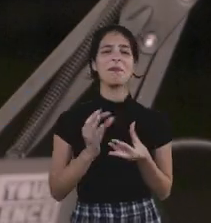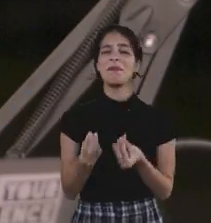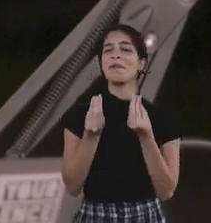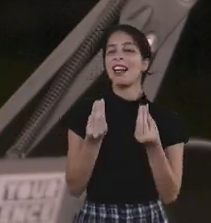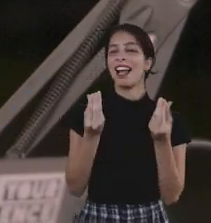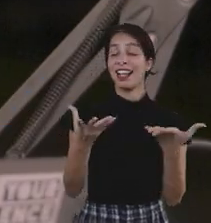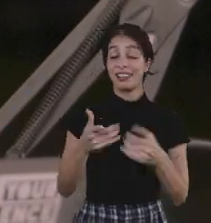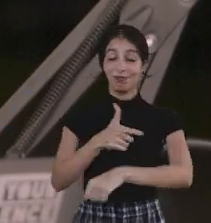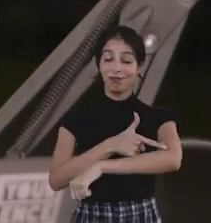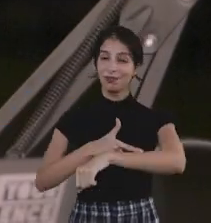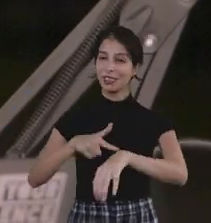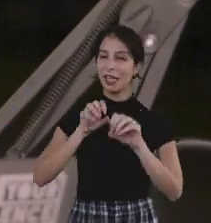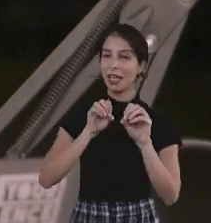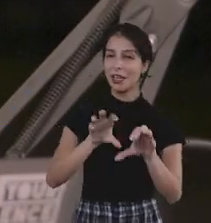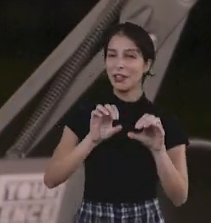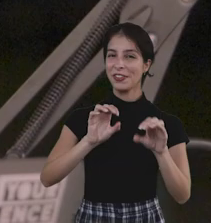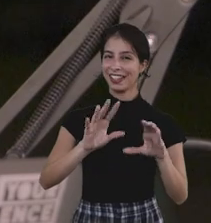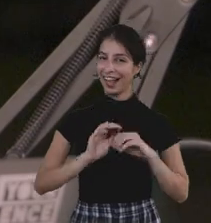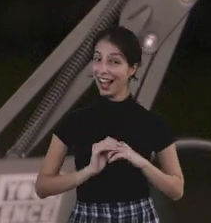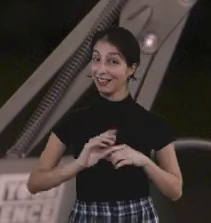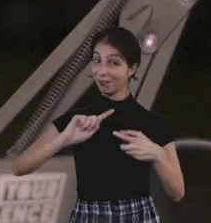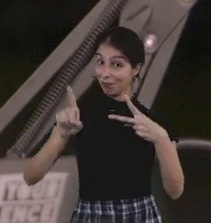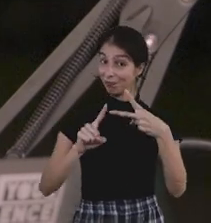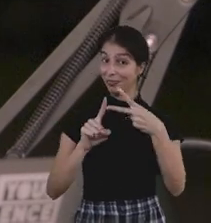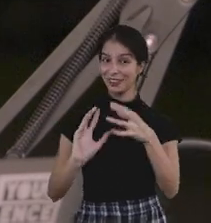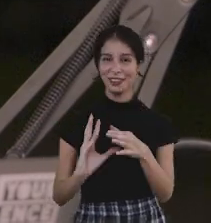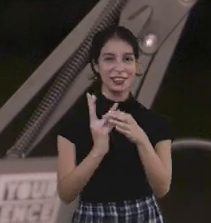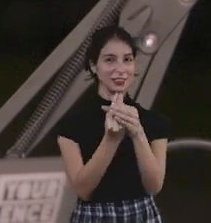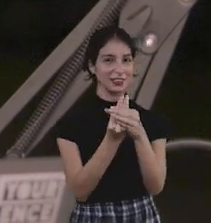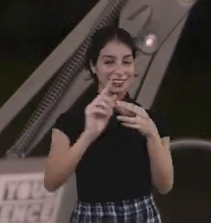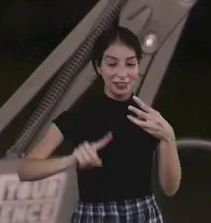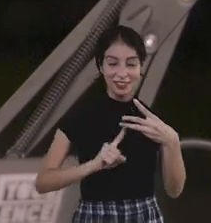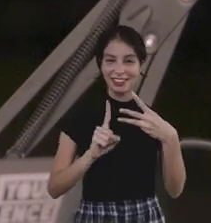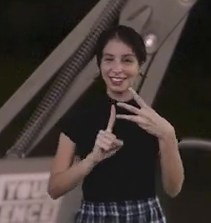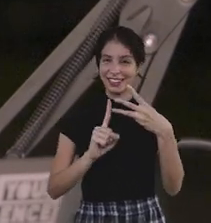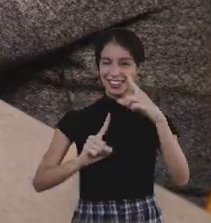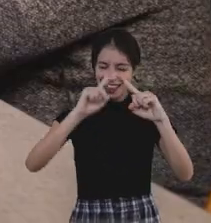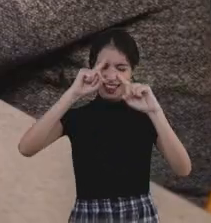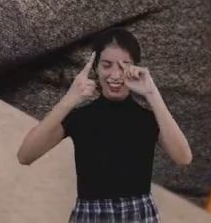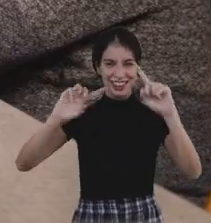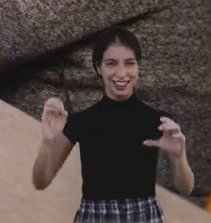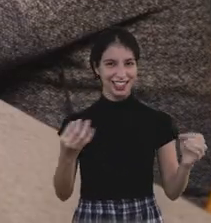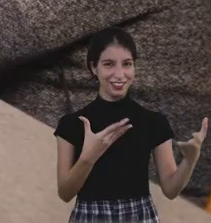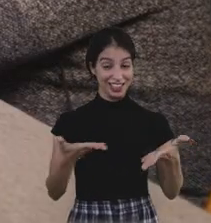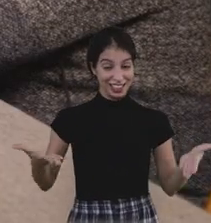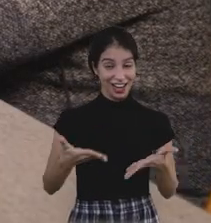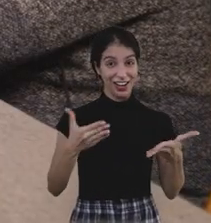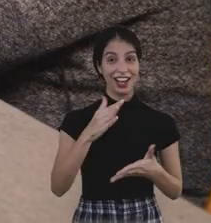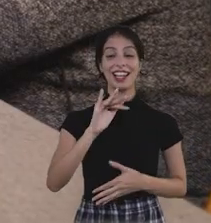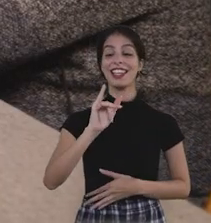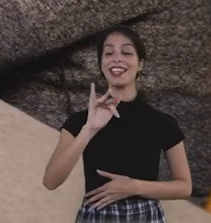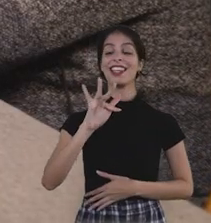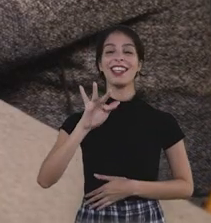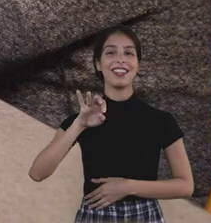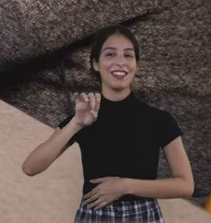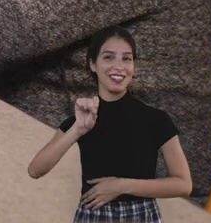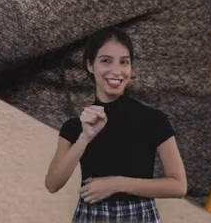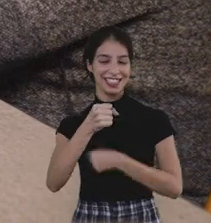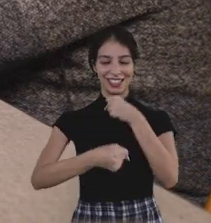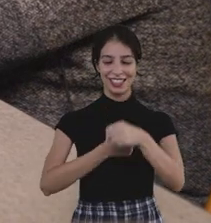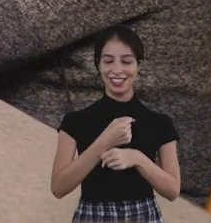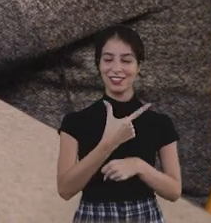conectar para educar incluir e Inovar Este é o conexões ifs